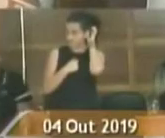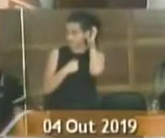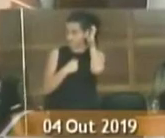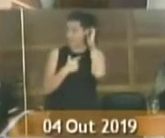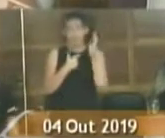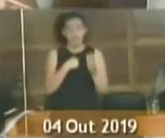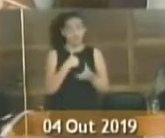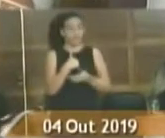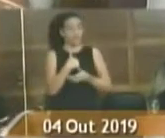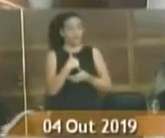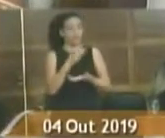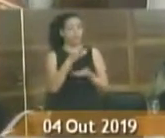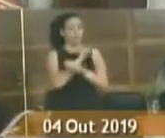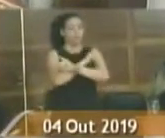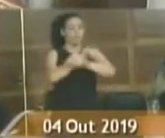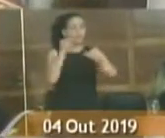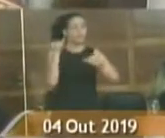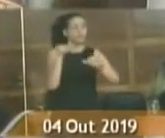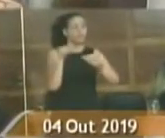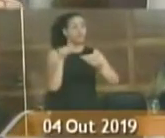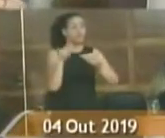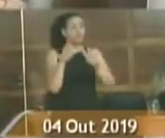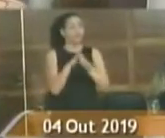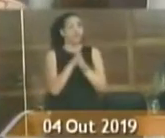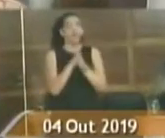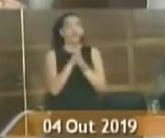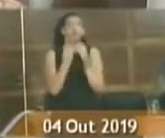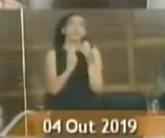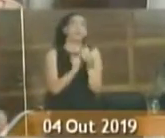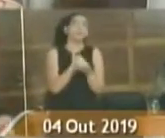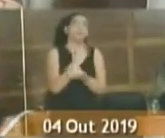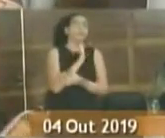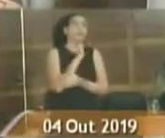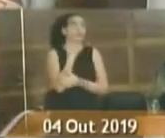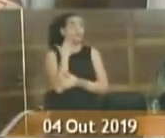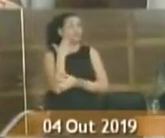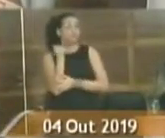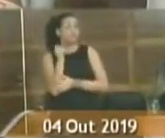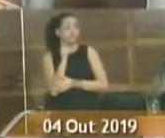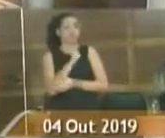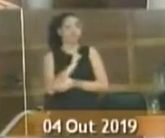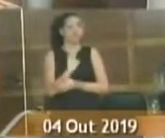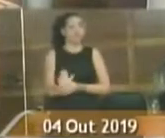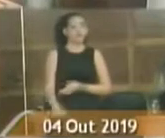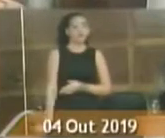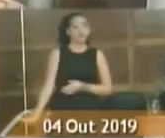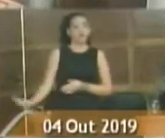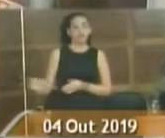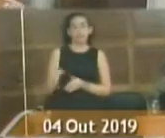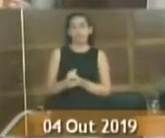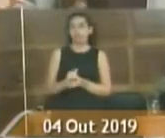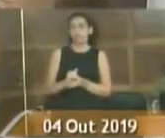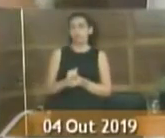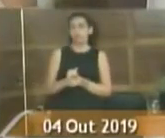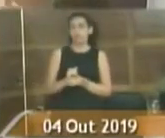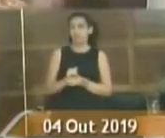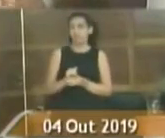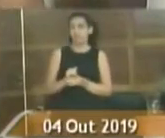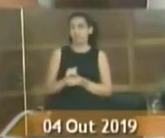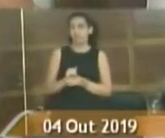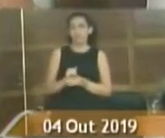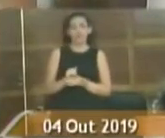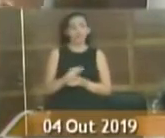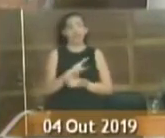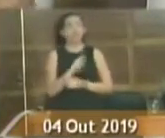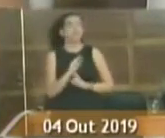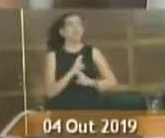resolvi passar algumas informações para vocês, e como eu sabia que teriam crianças, então a